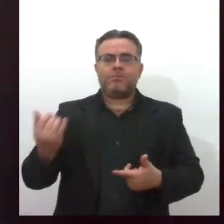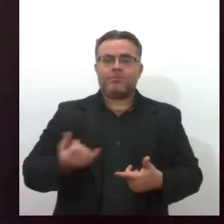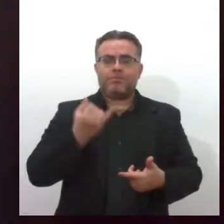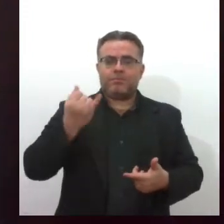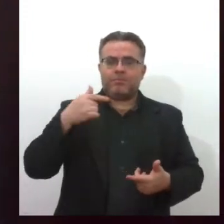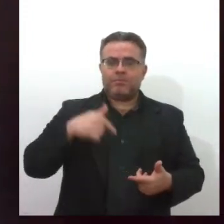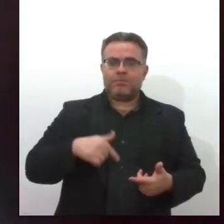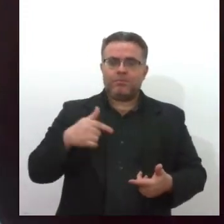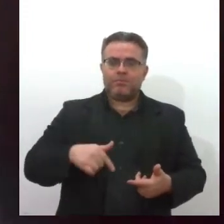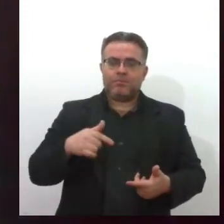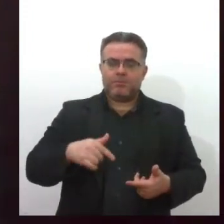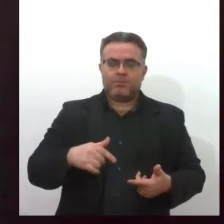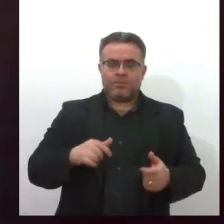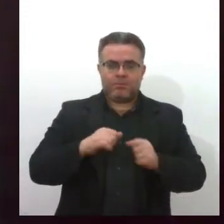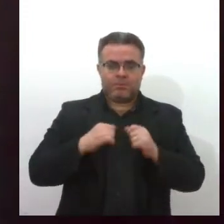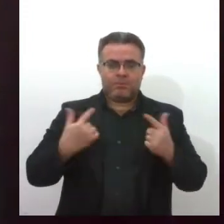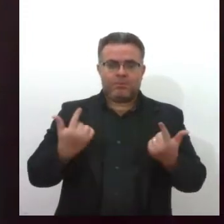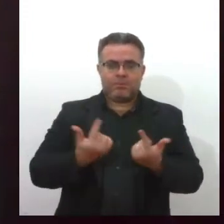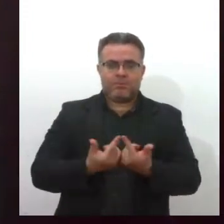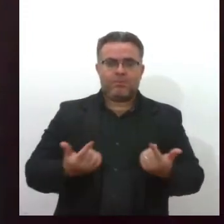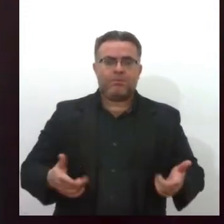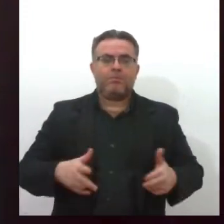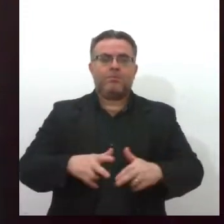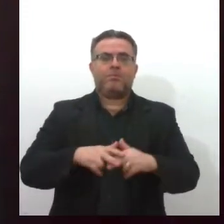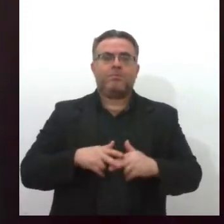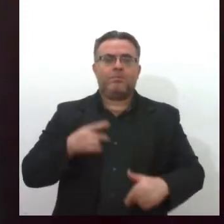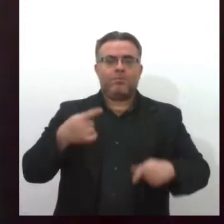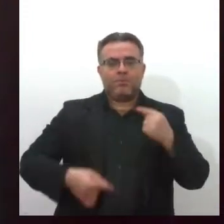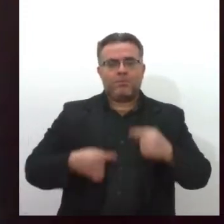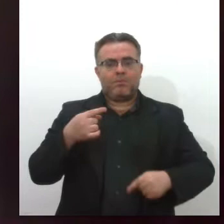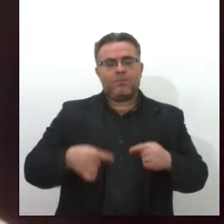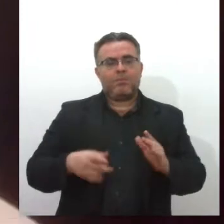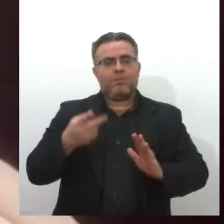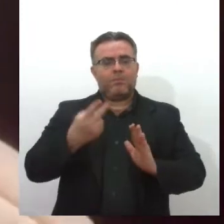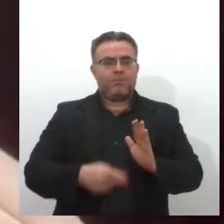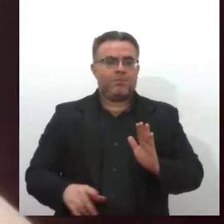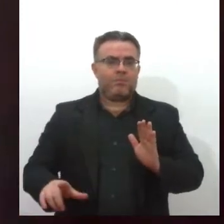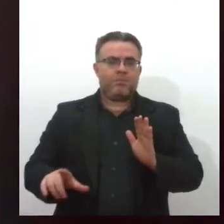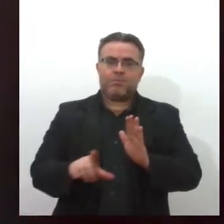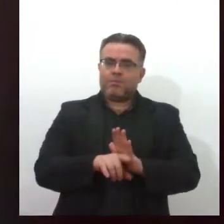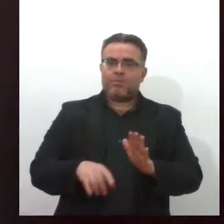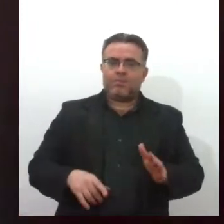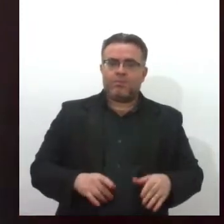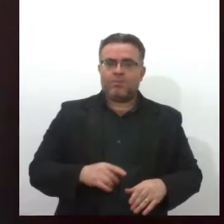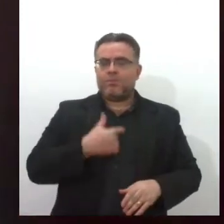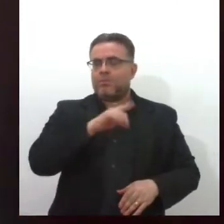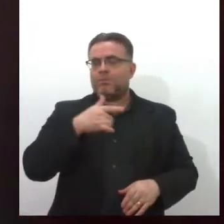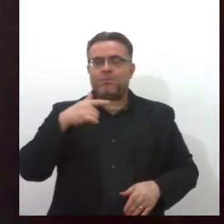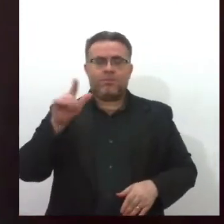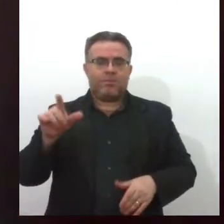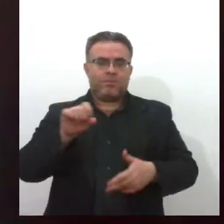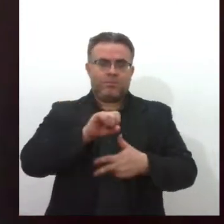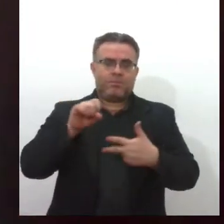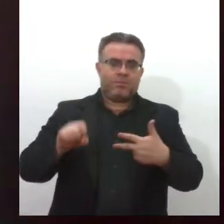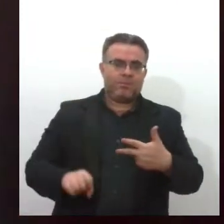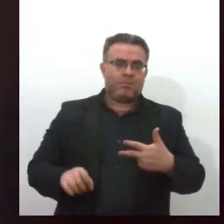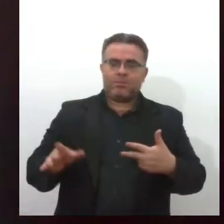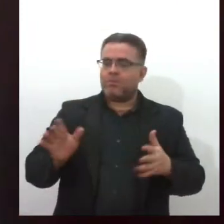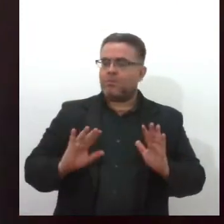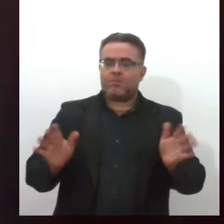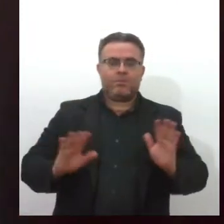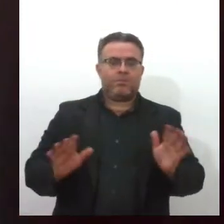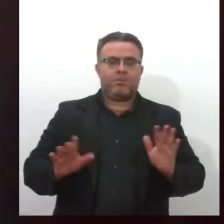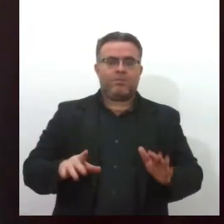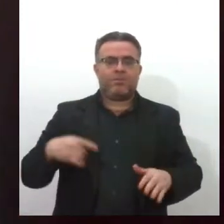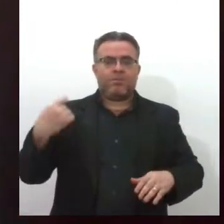Então, nós aqui no parlamento não discutimos só os projetos que vêm dos outros poderes, nós discutimos também os projetos